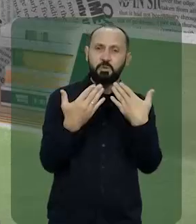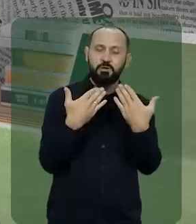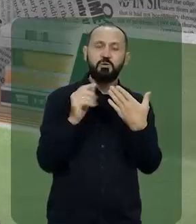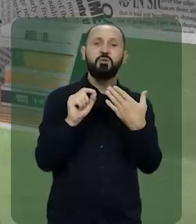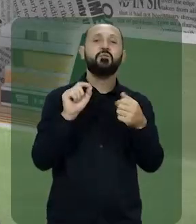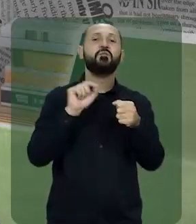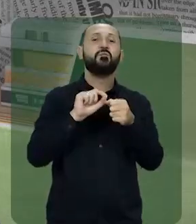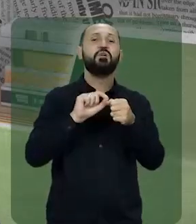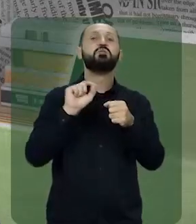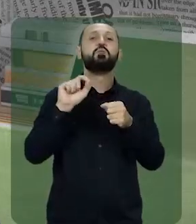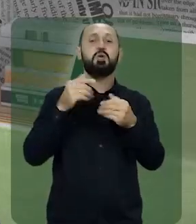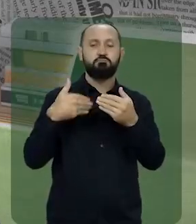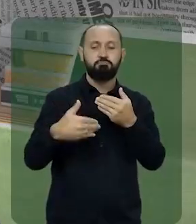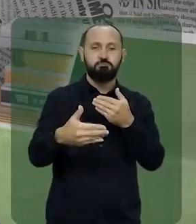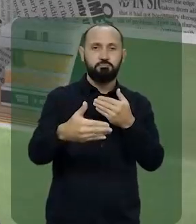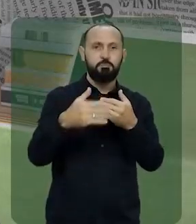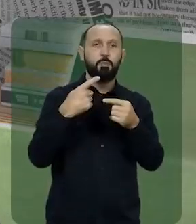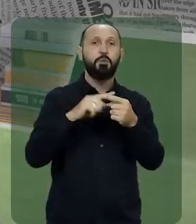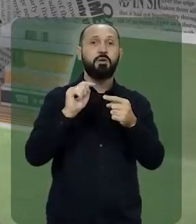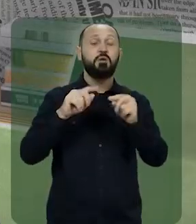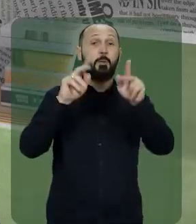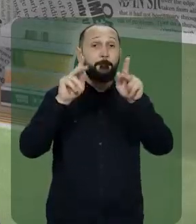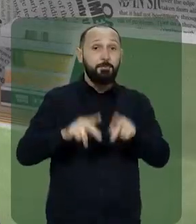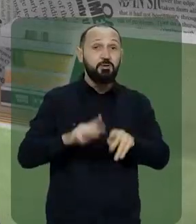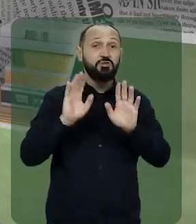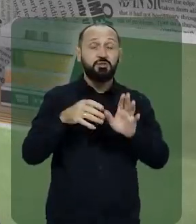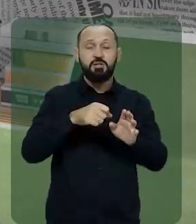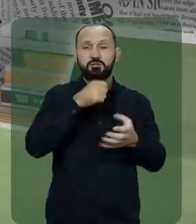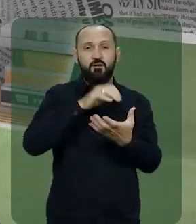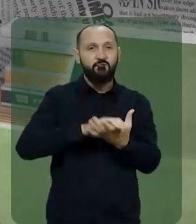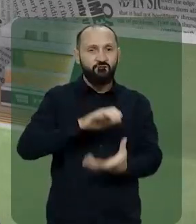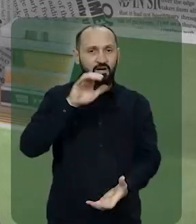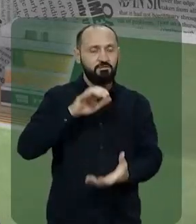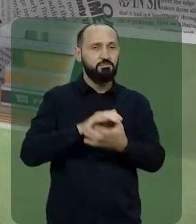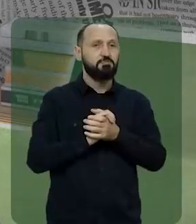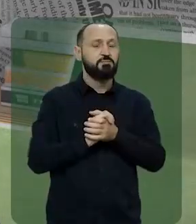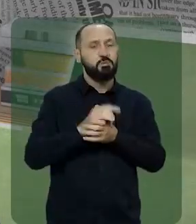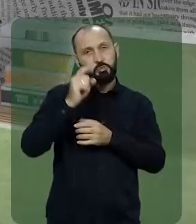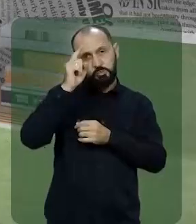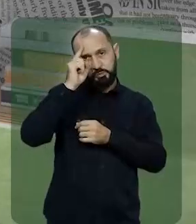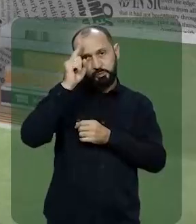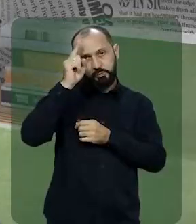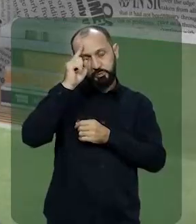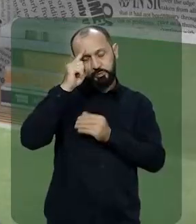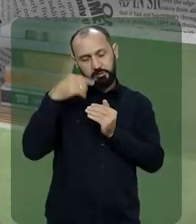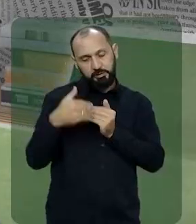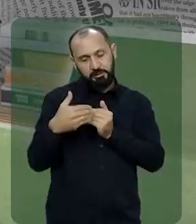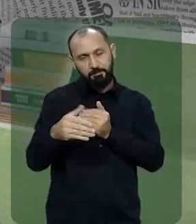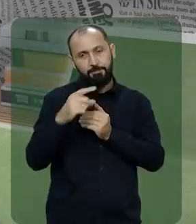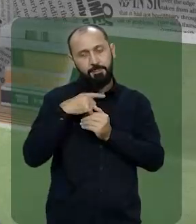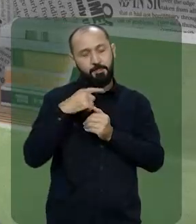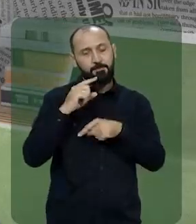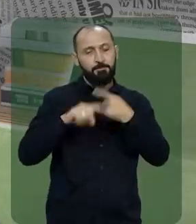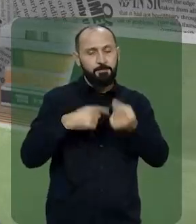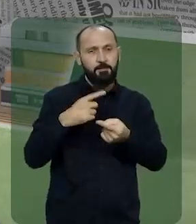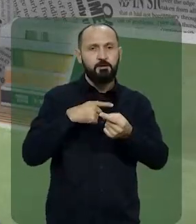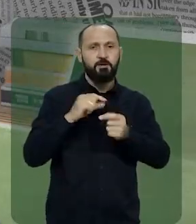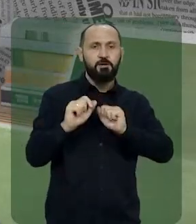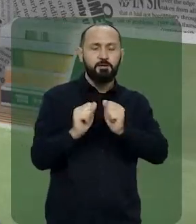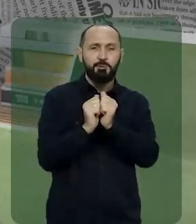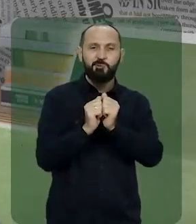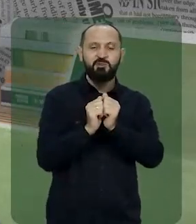vamos fazer de agora em diante, porque a nossa população está envelhecendo a cada dia, né? E daqui a pouco nós